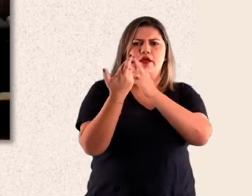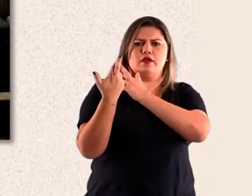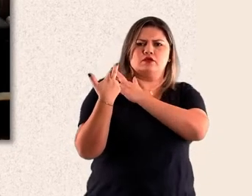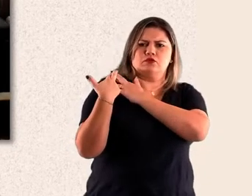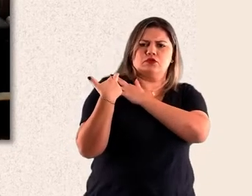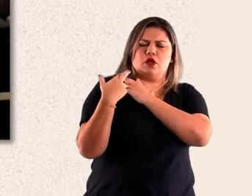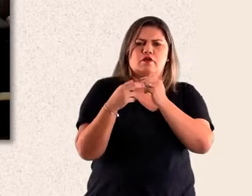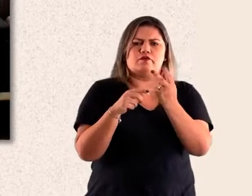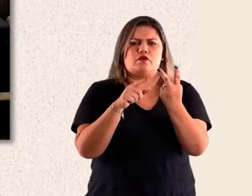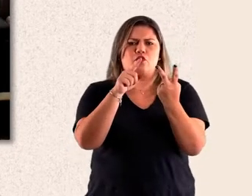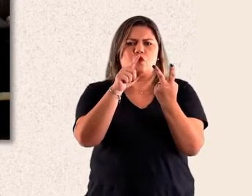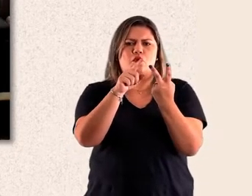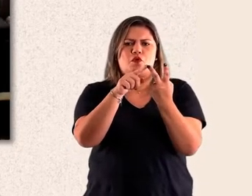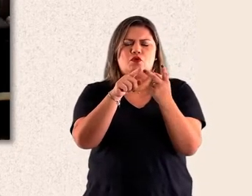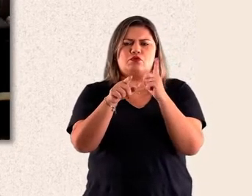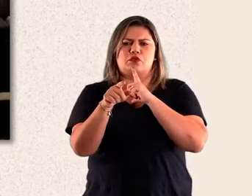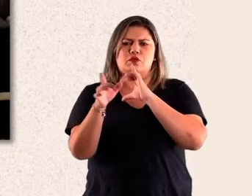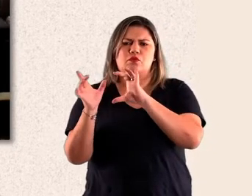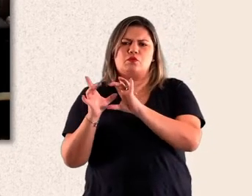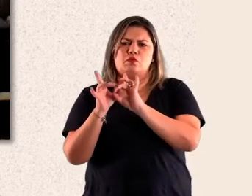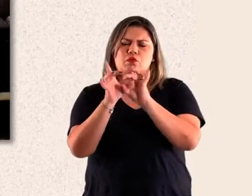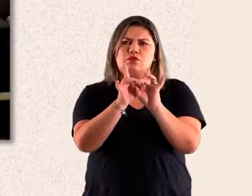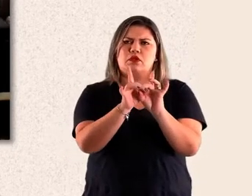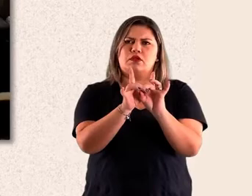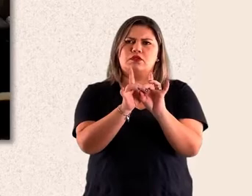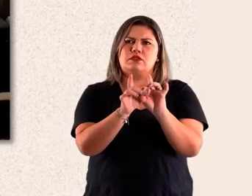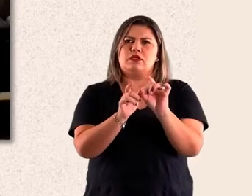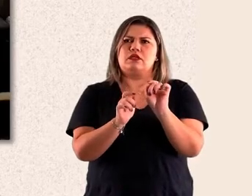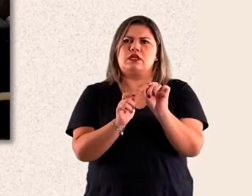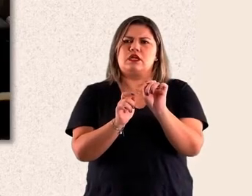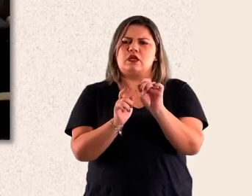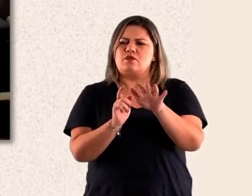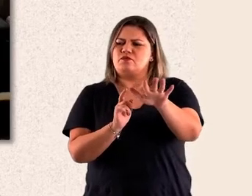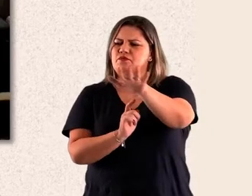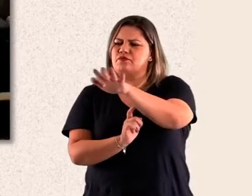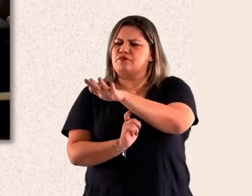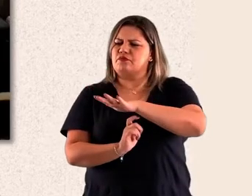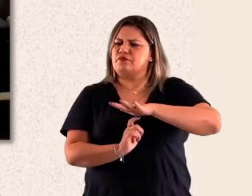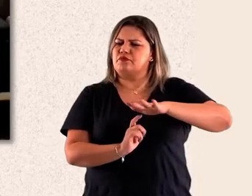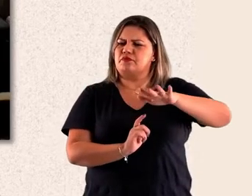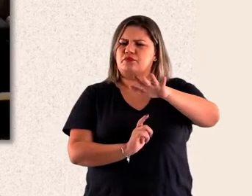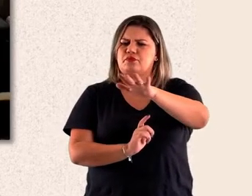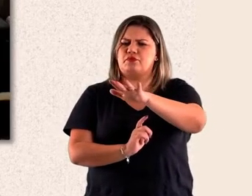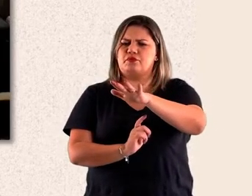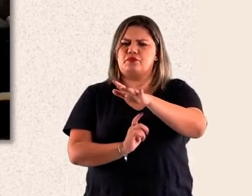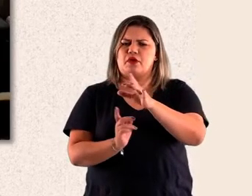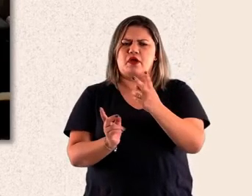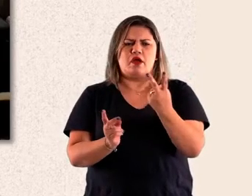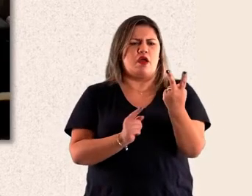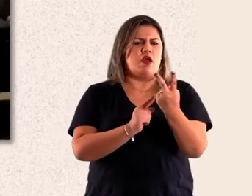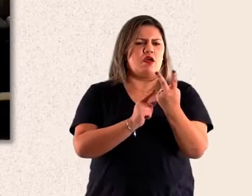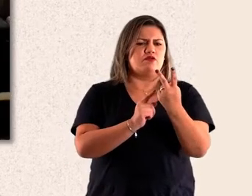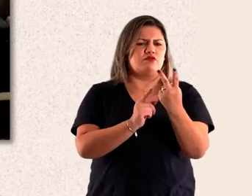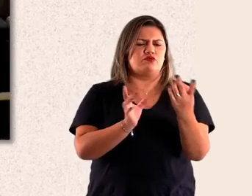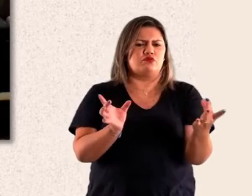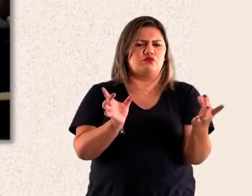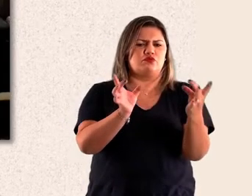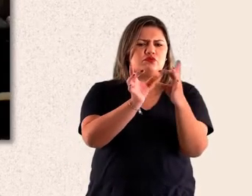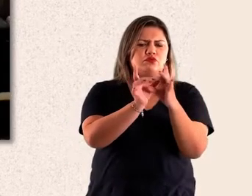tempo eu tenho um contexto que me Ah tá o meu redor e que essa composição toda